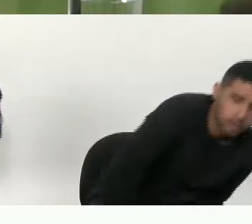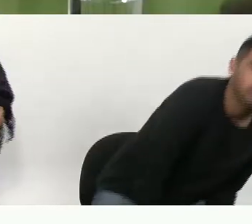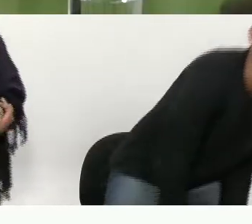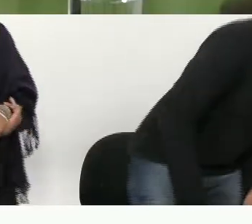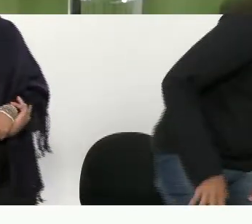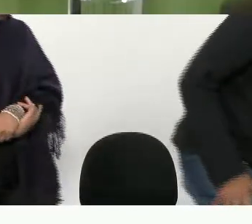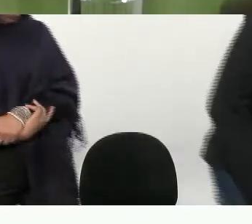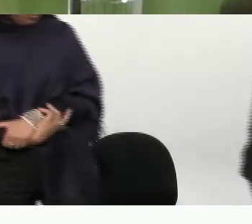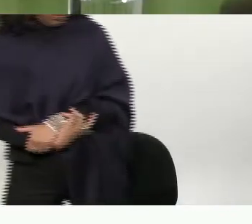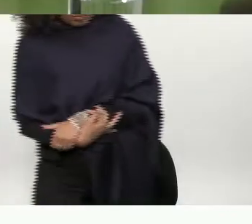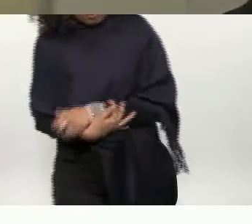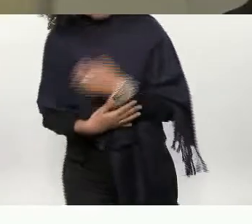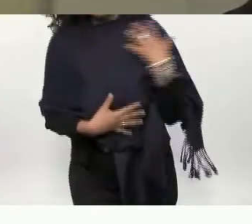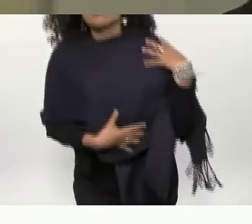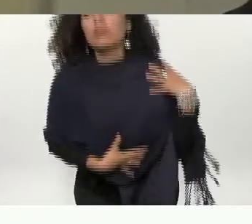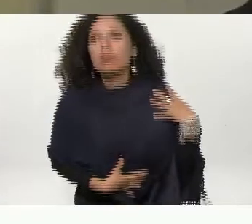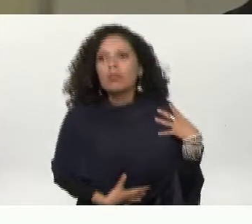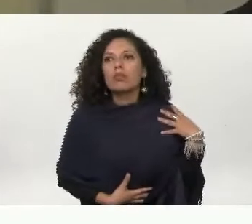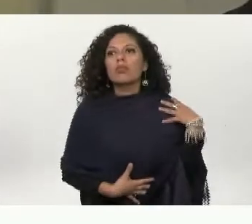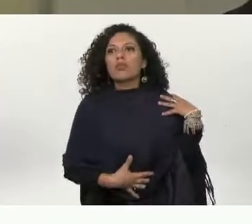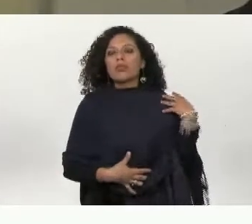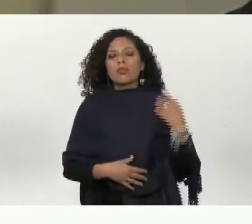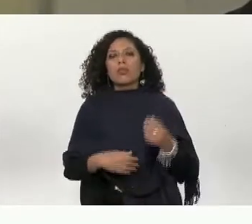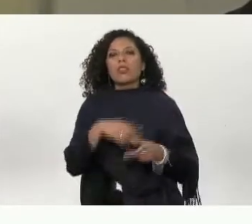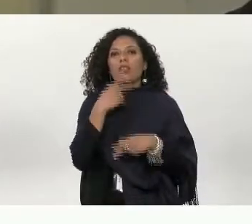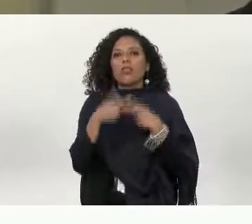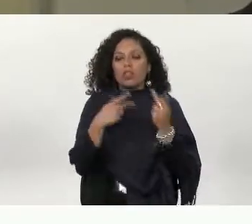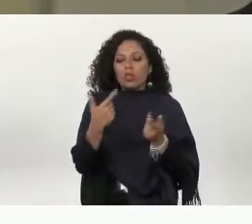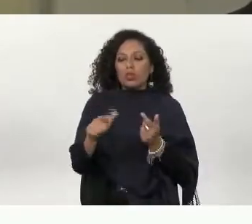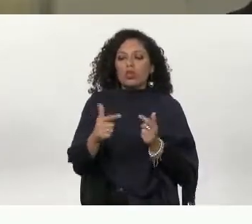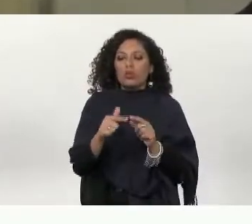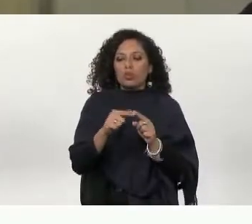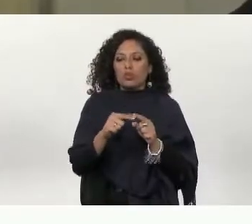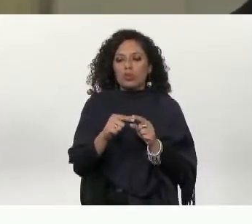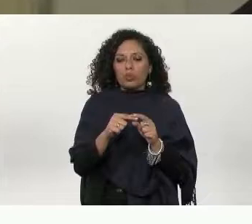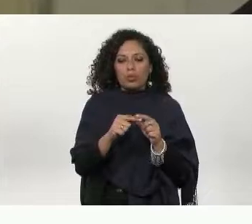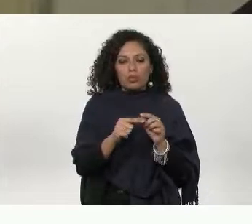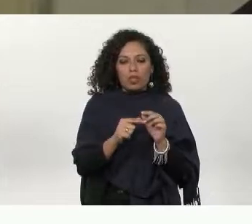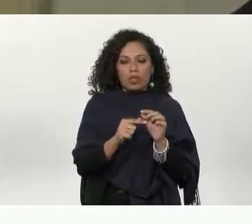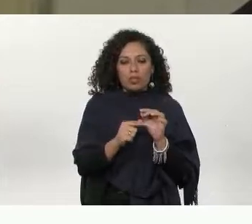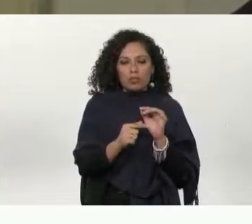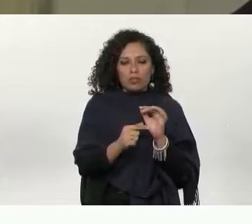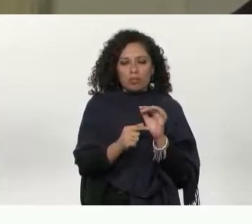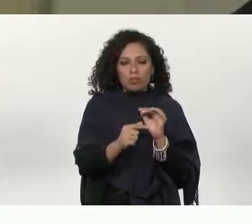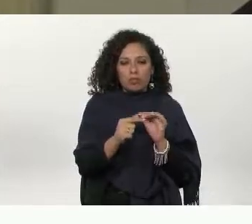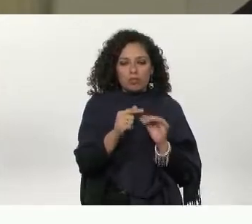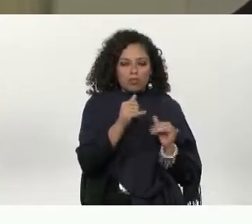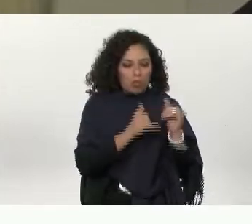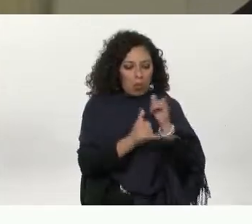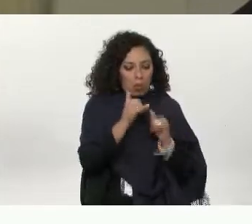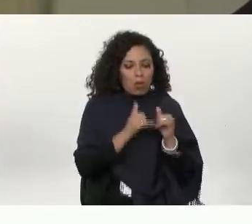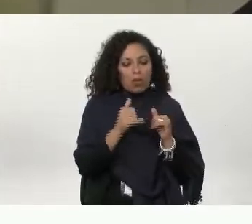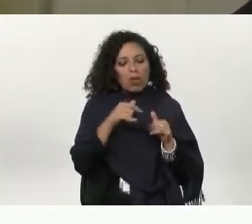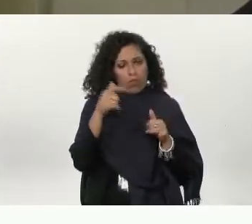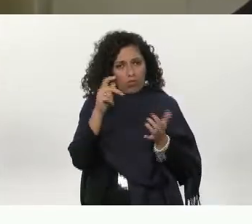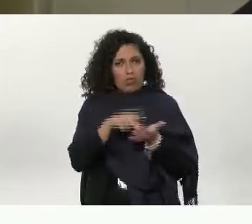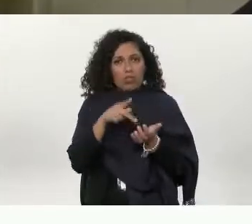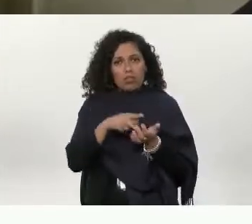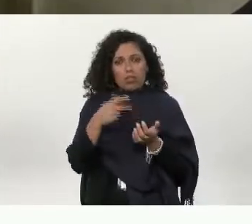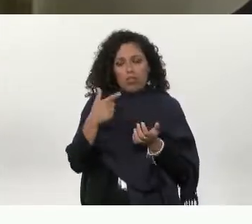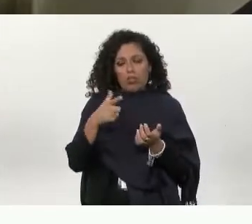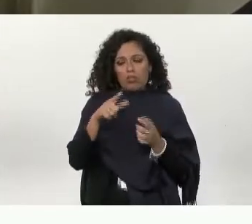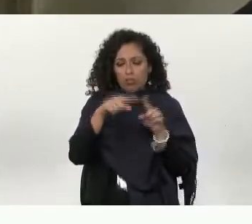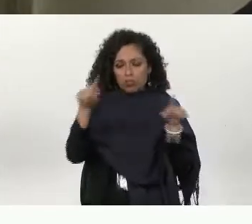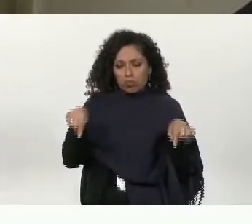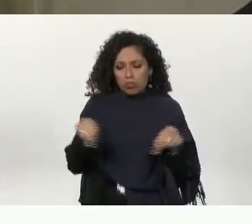E a ausência de laboratório, realmente, nós não temos laboratório dentro da unidade. O laboratório é terceirizado,